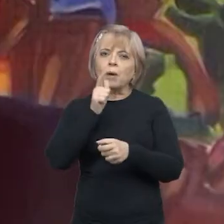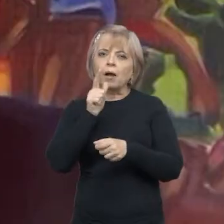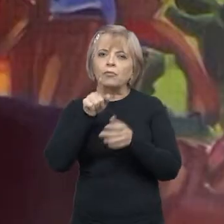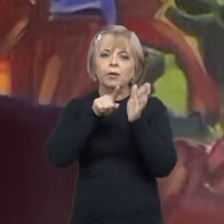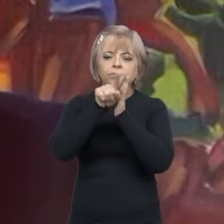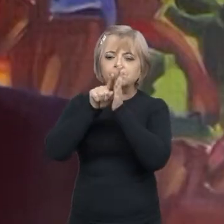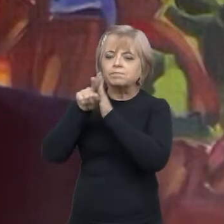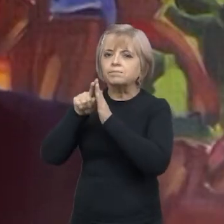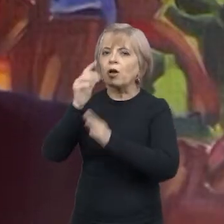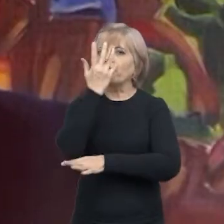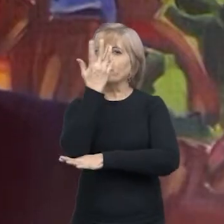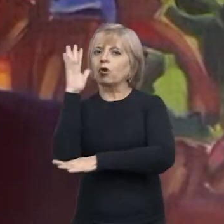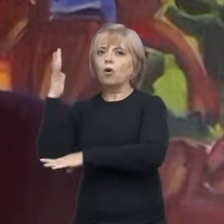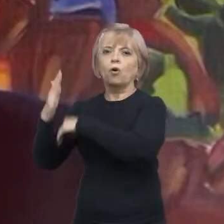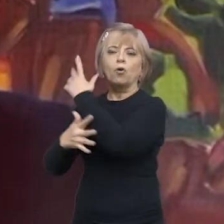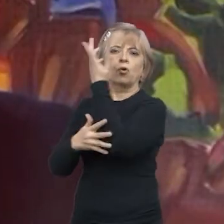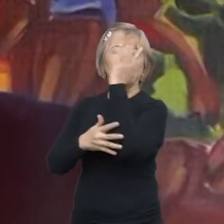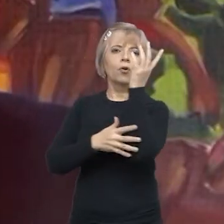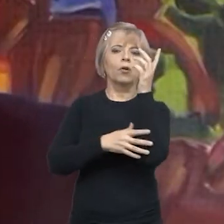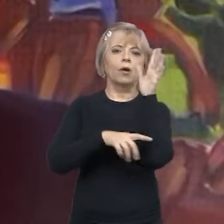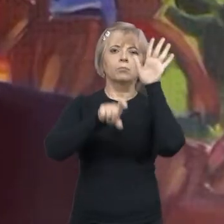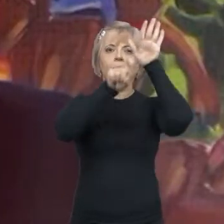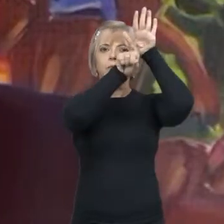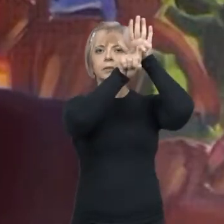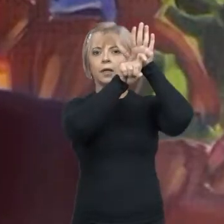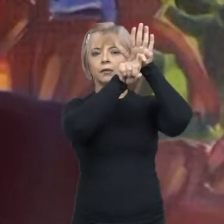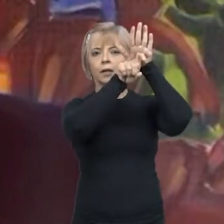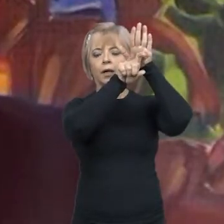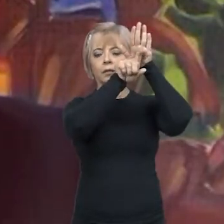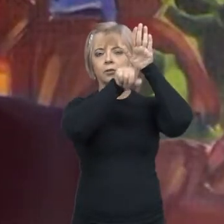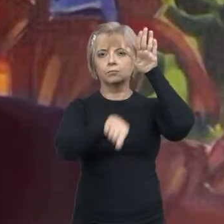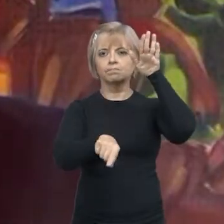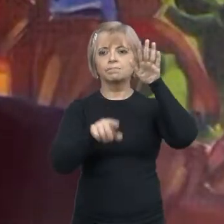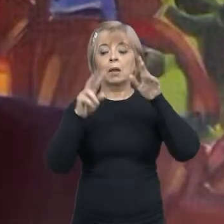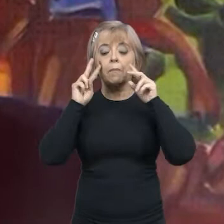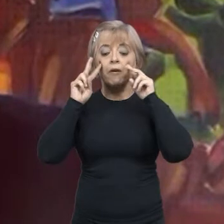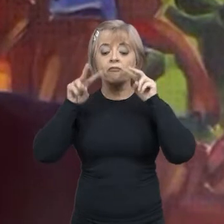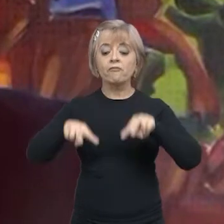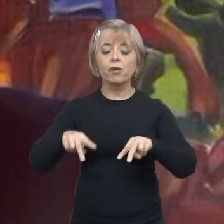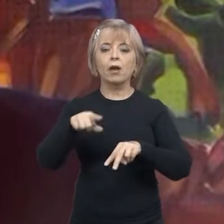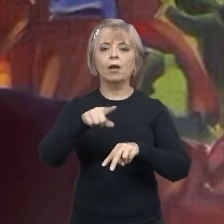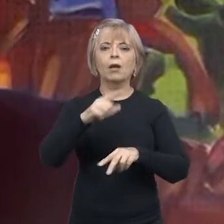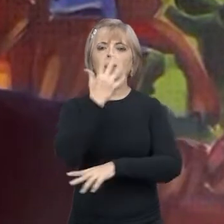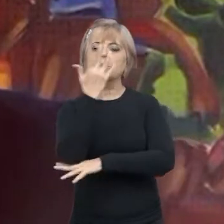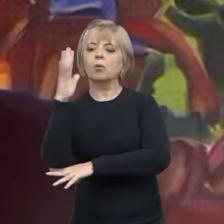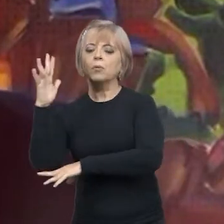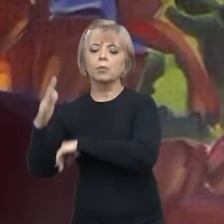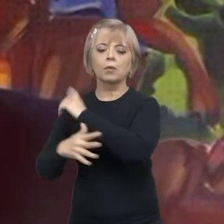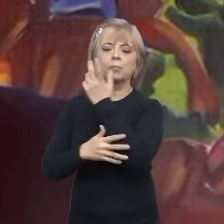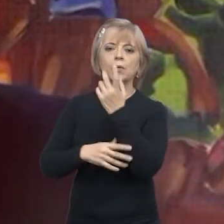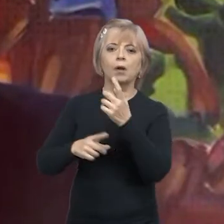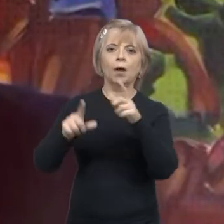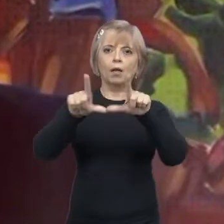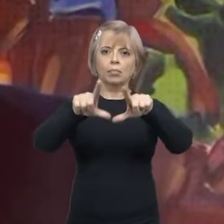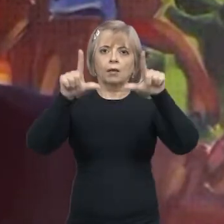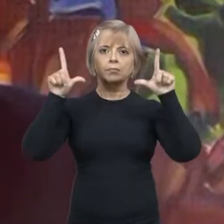monitoramento florestal por satélite e poder enxergar esse monitoramento florestal na